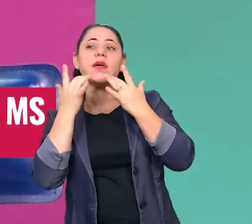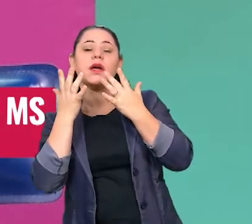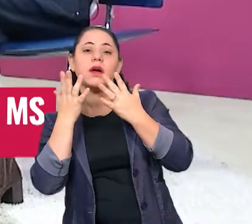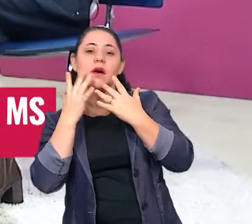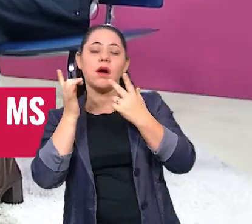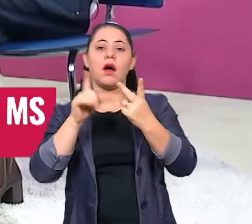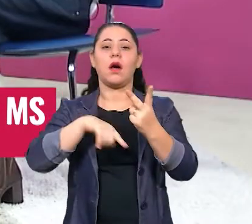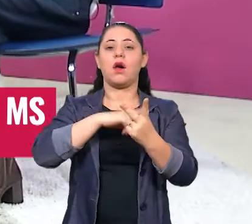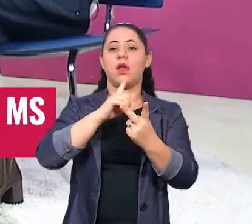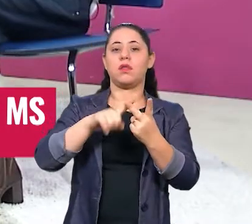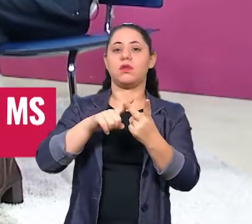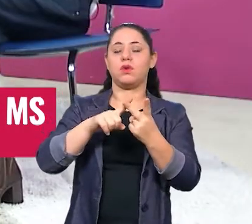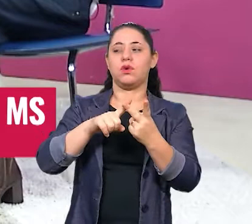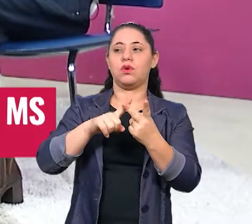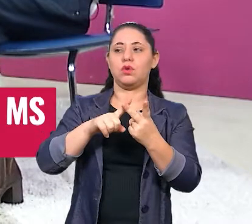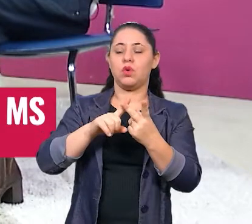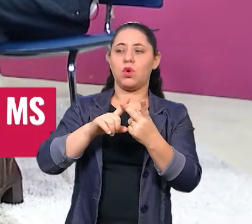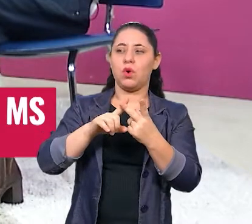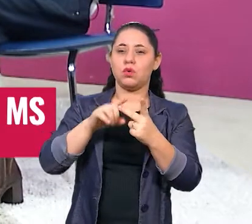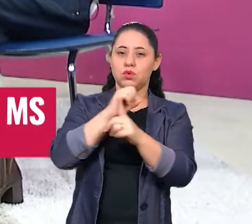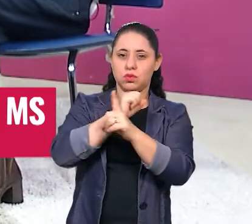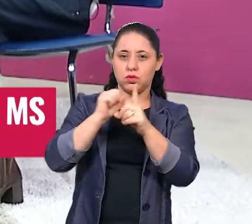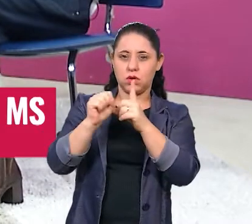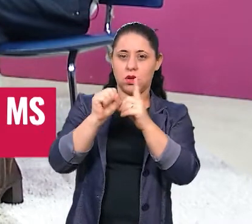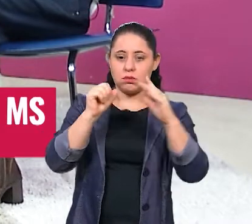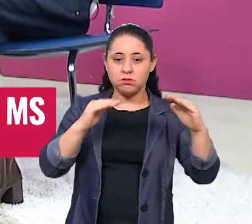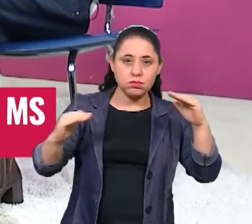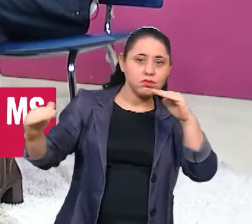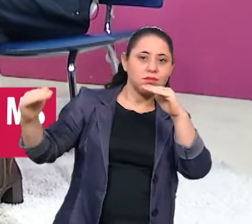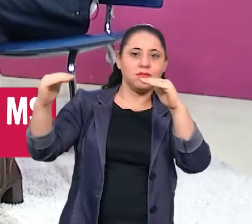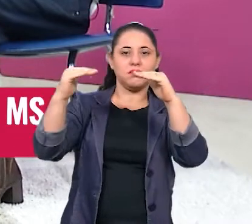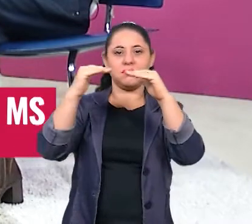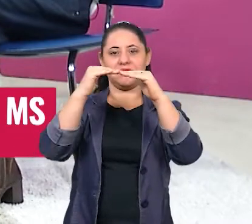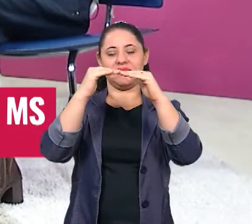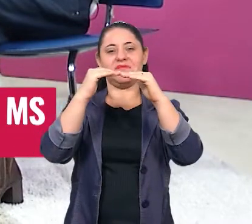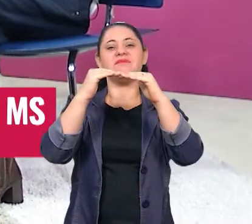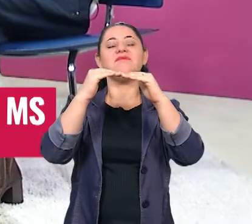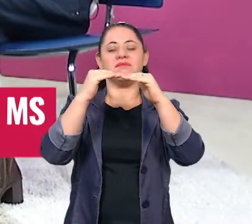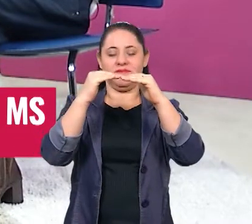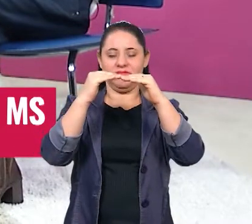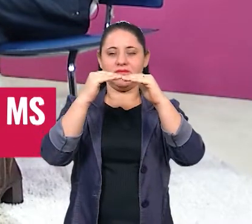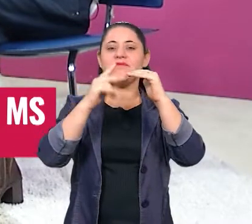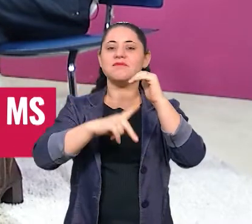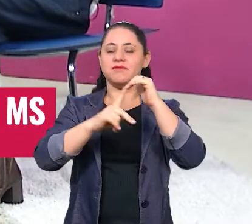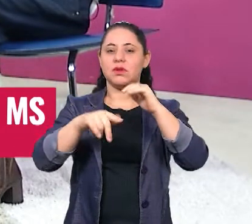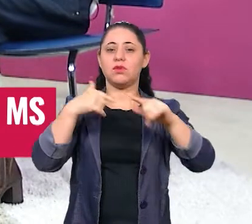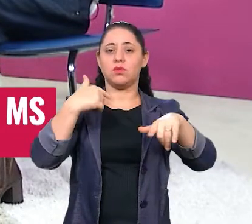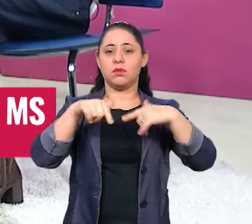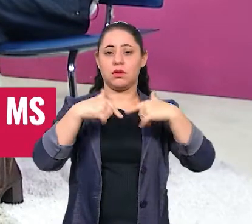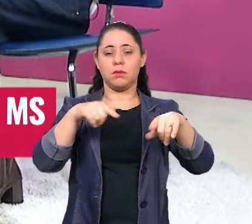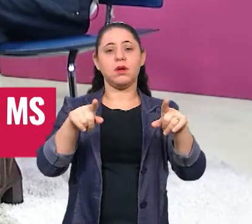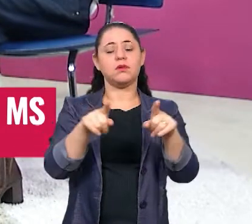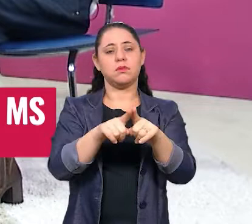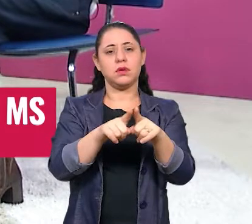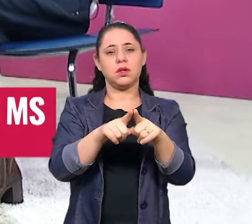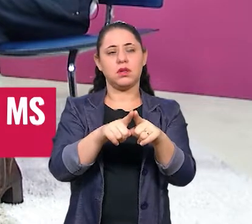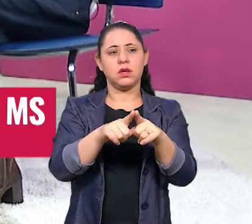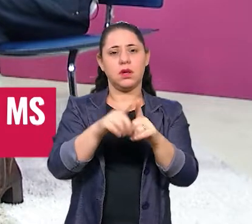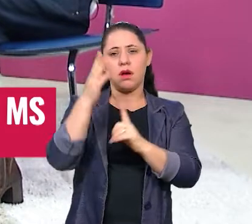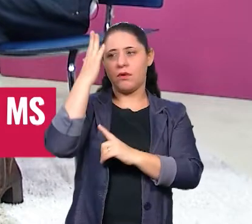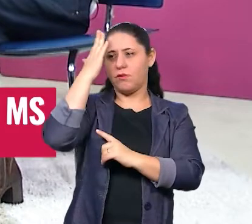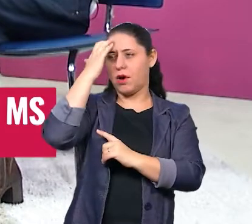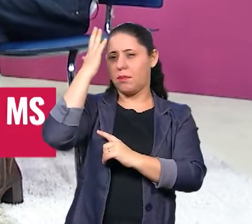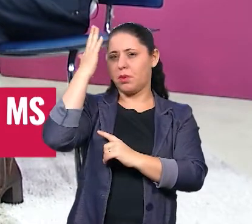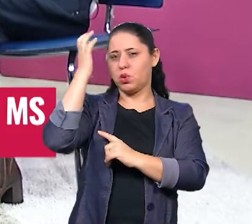classes sociais, elas se igualam, né, professora? O trabalho de um artista,